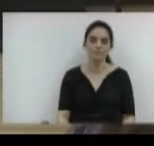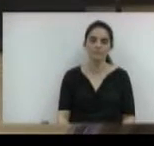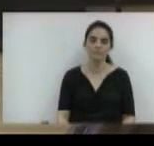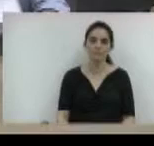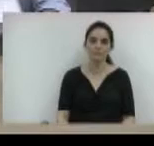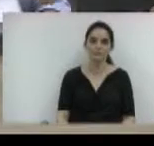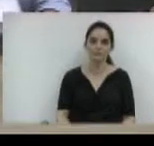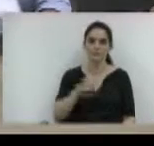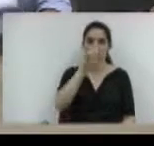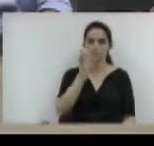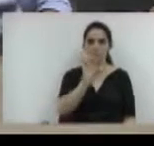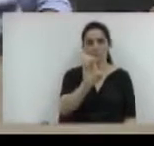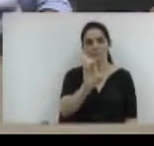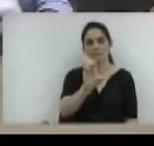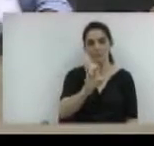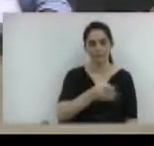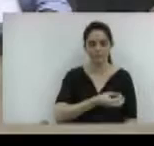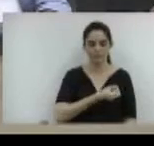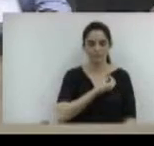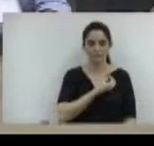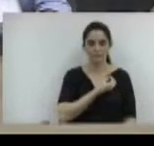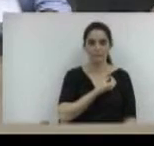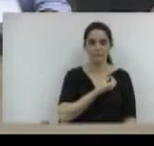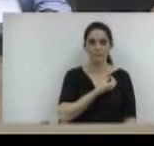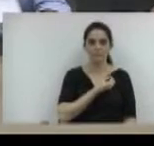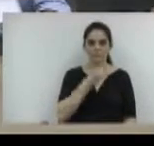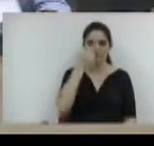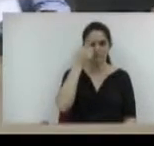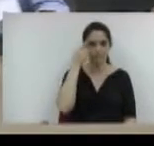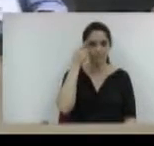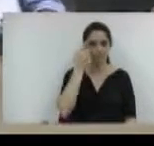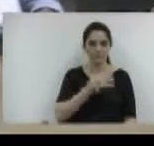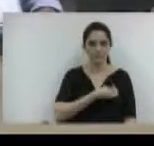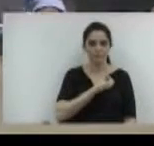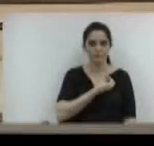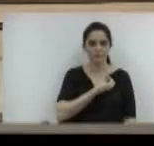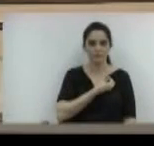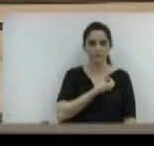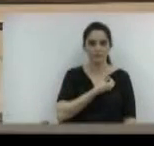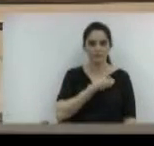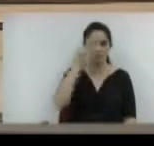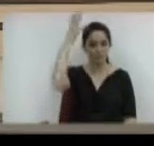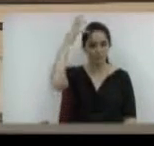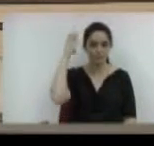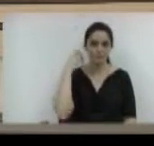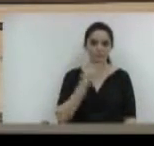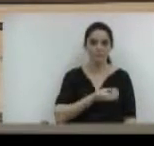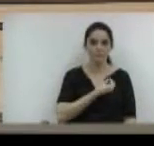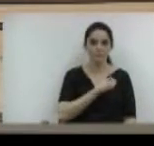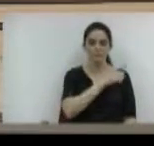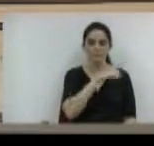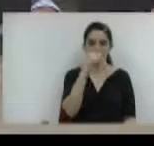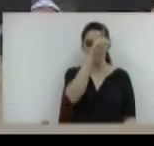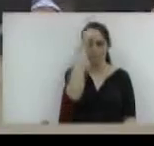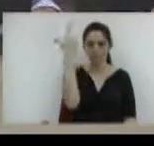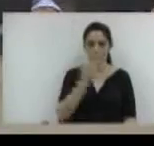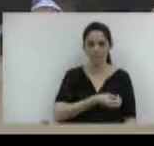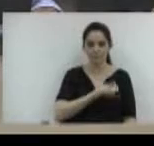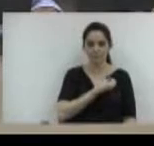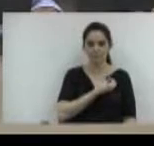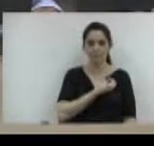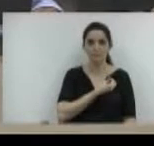Zé Damix. Presente. Doutor Júlio. Presente. Luboco. Presente. Luizinho da Casa Quil.